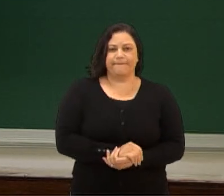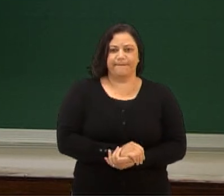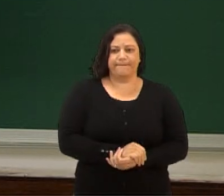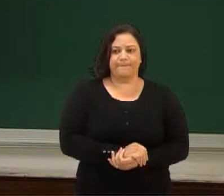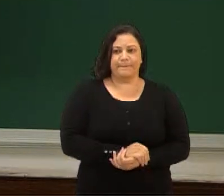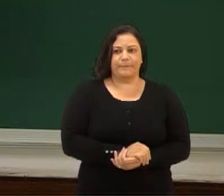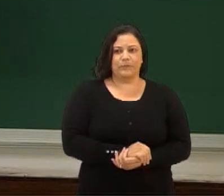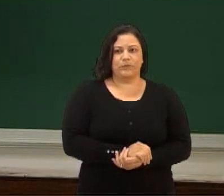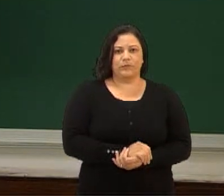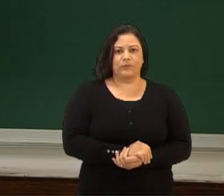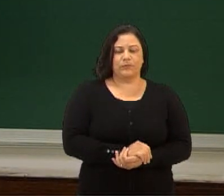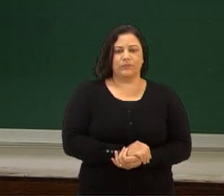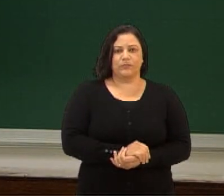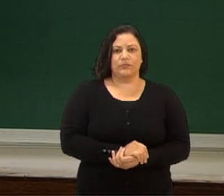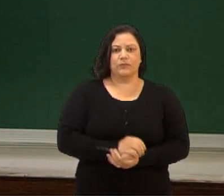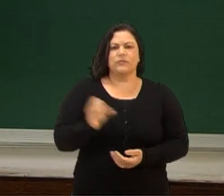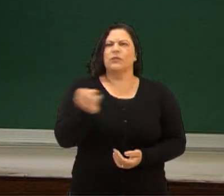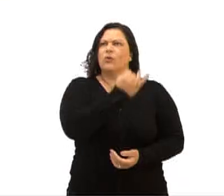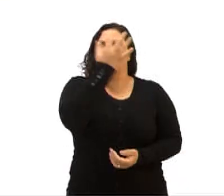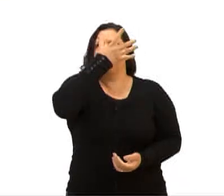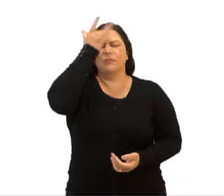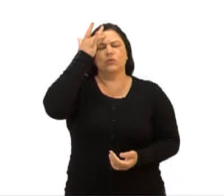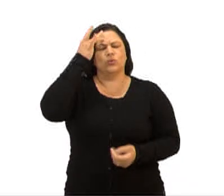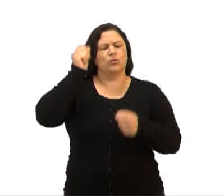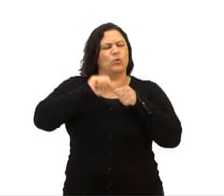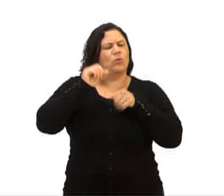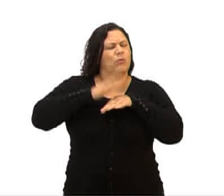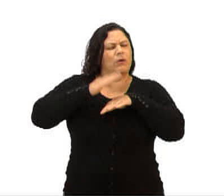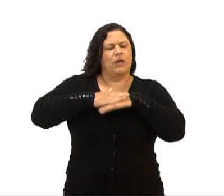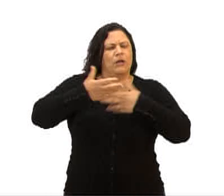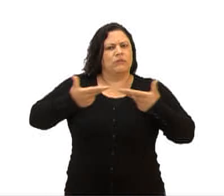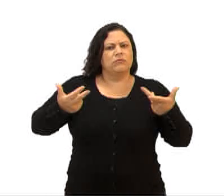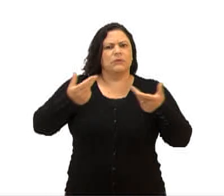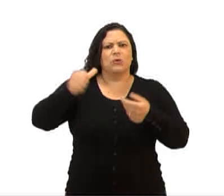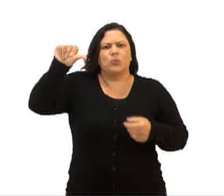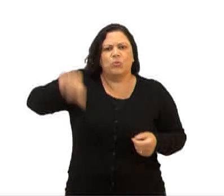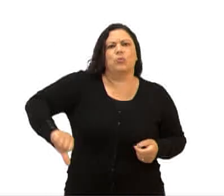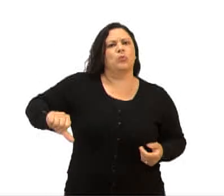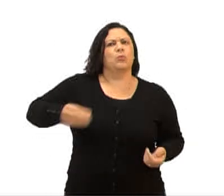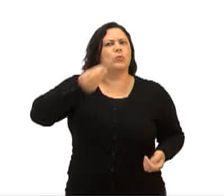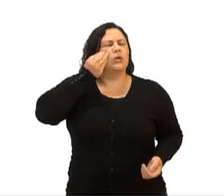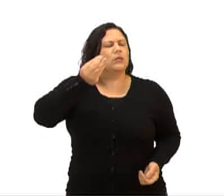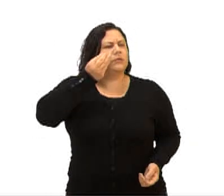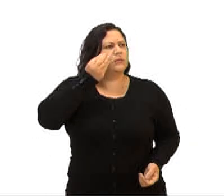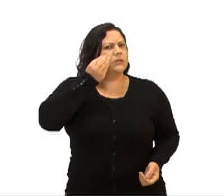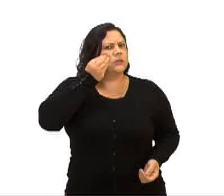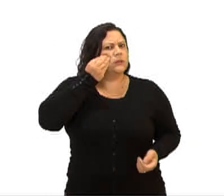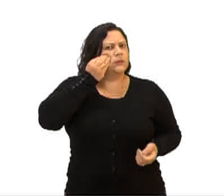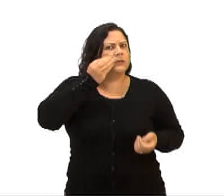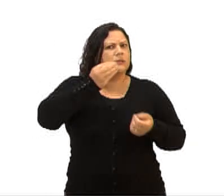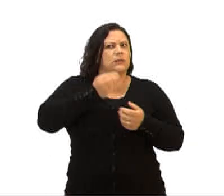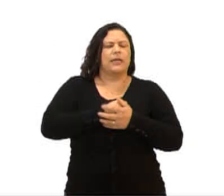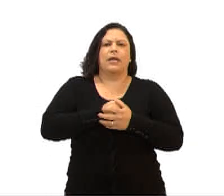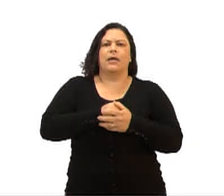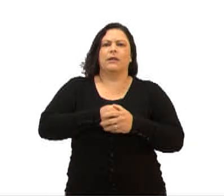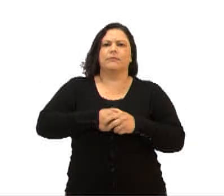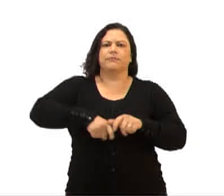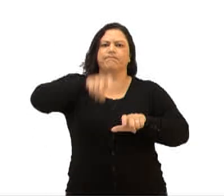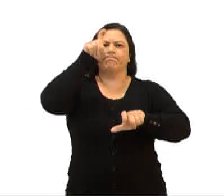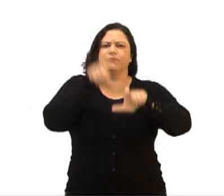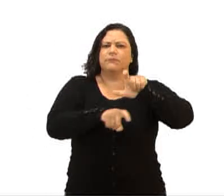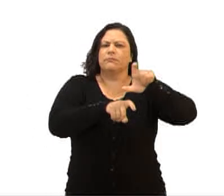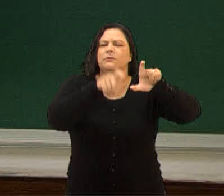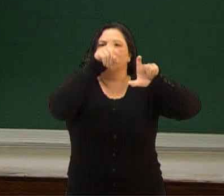things worse. Quando alguém faz alguma coisa ruim para você, tentar vingar-se não vai